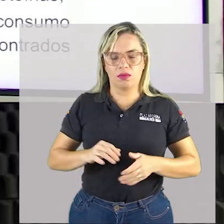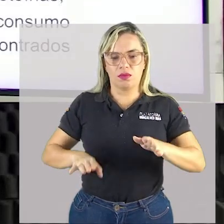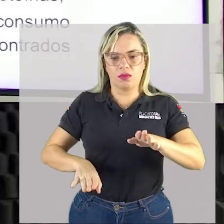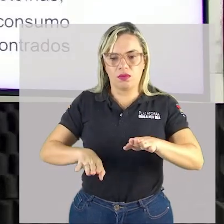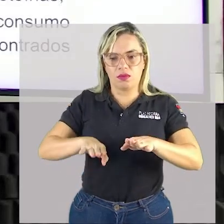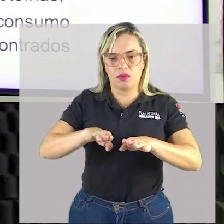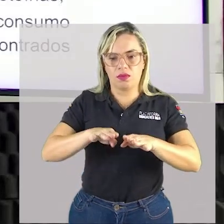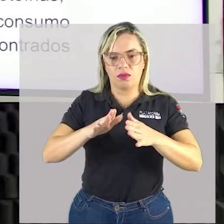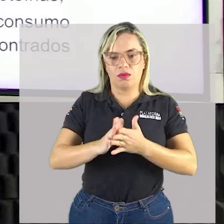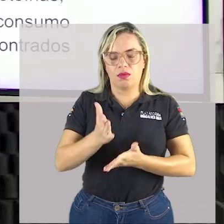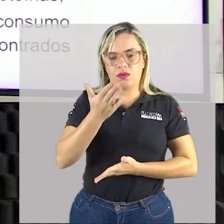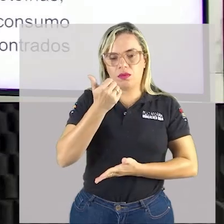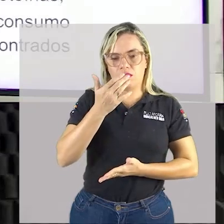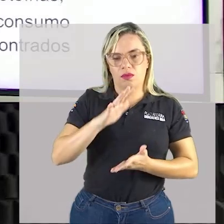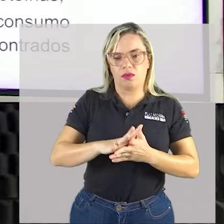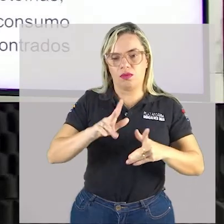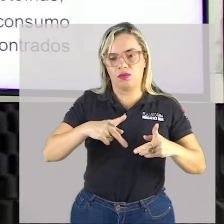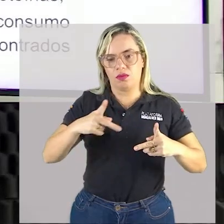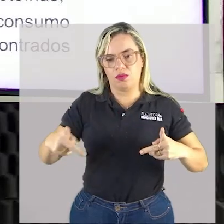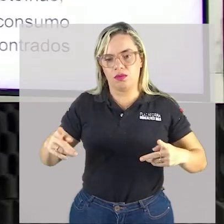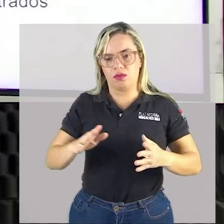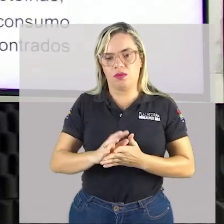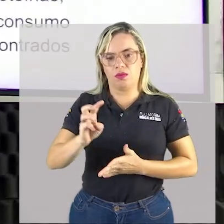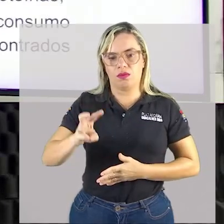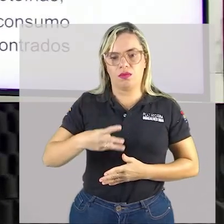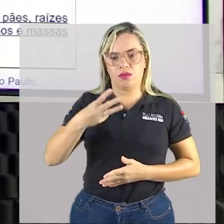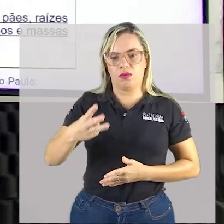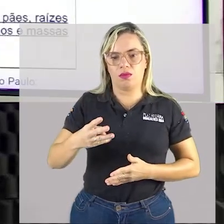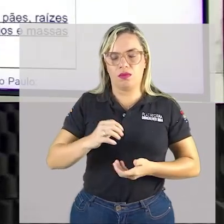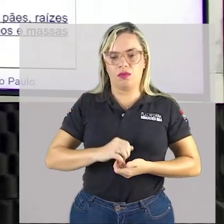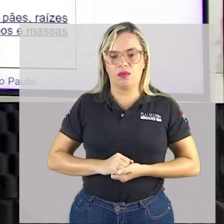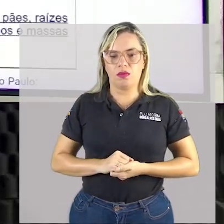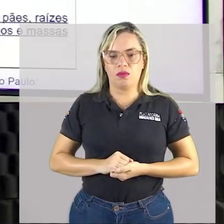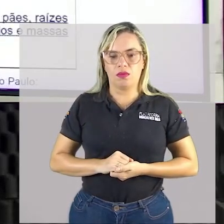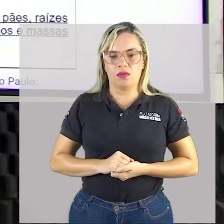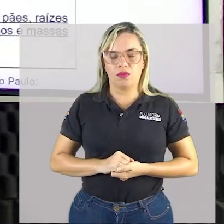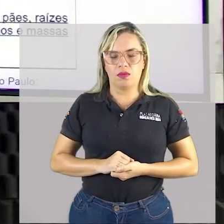Equilibrar o consumo de proteínas mais frequentes no nível 3, vamos ver lá?